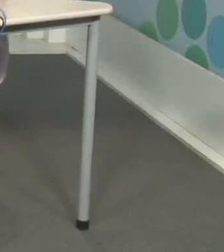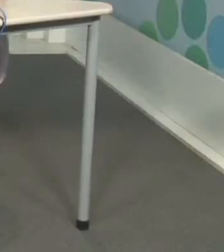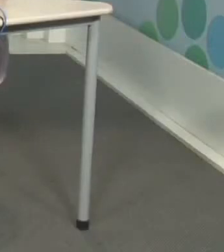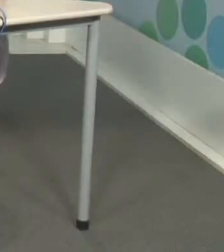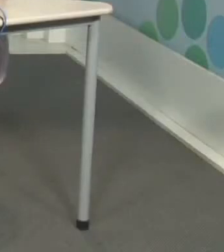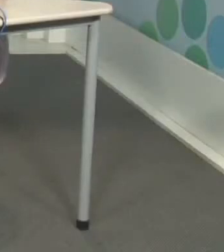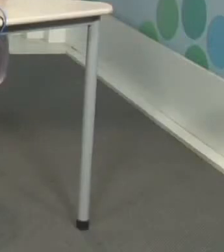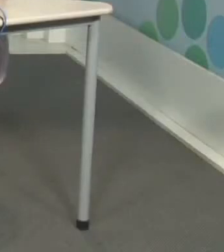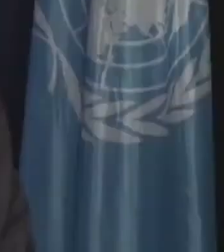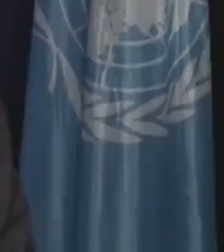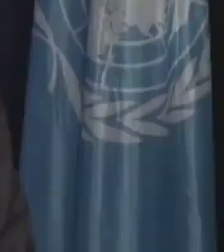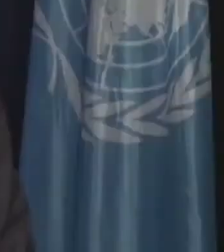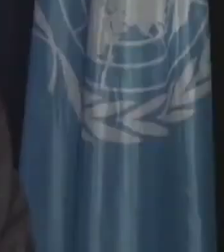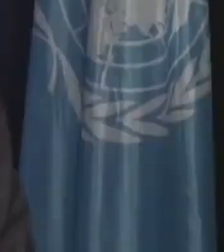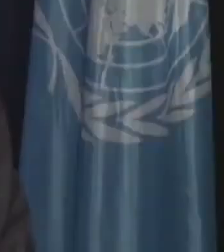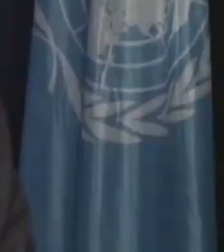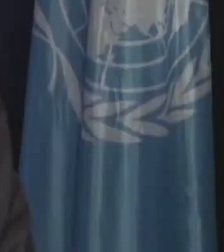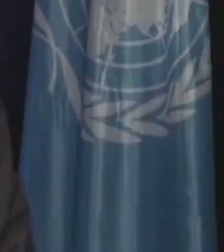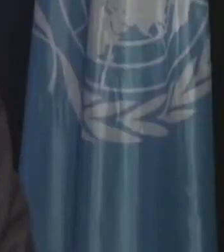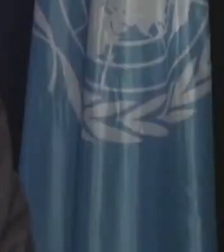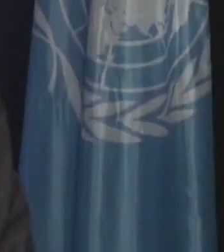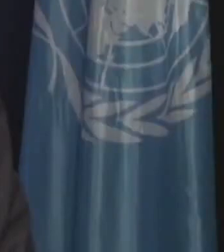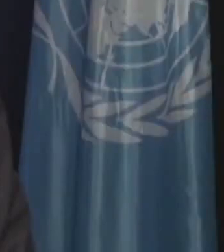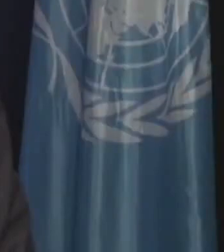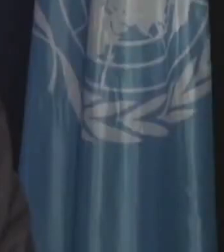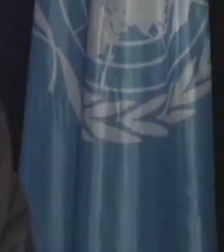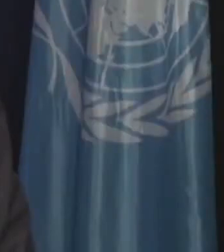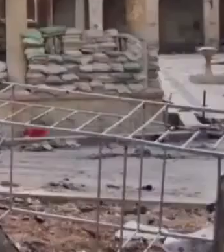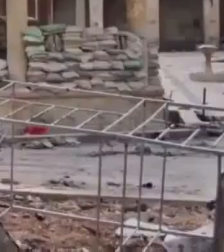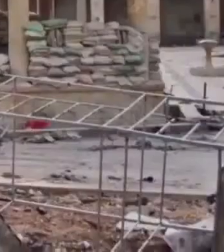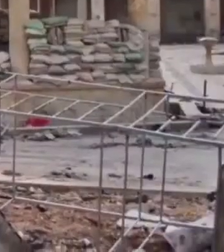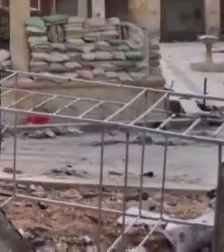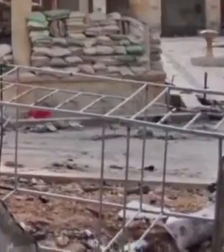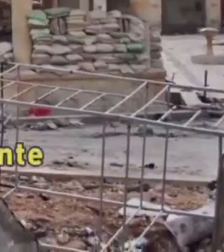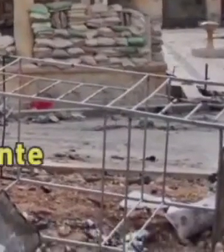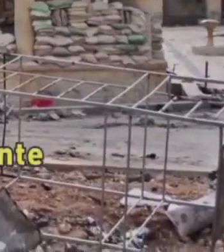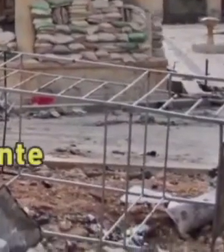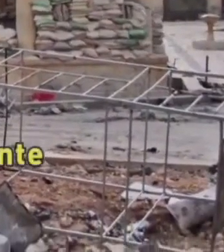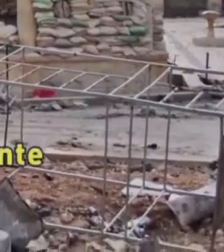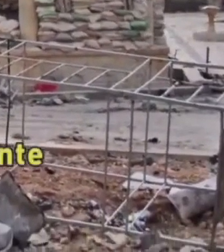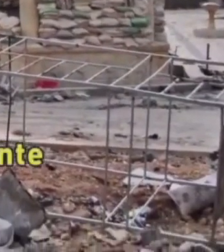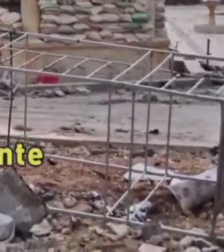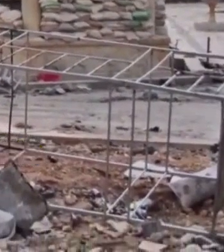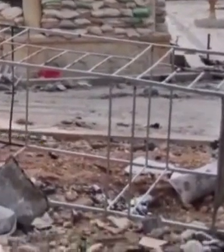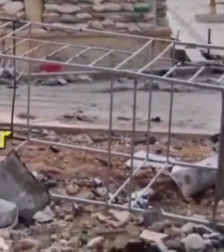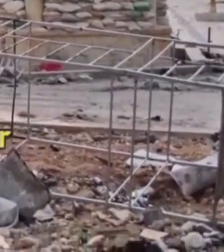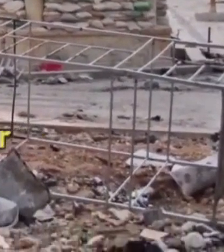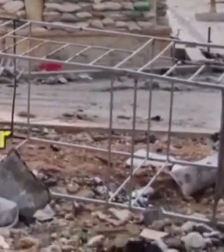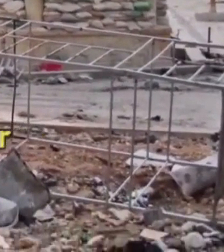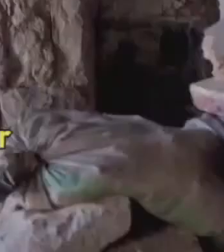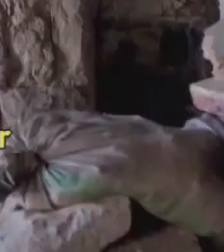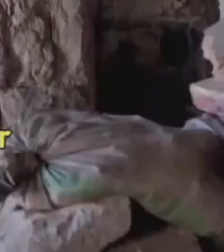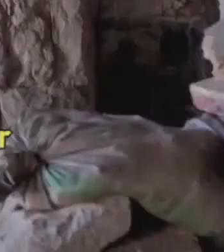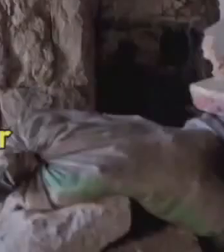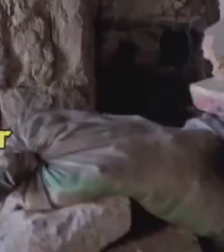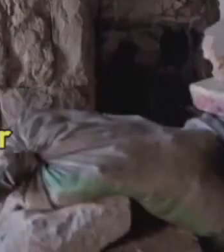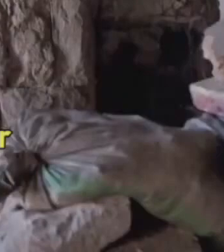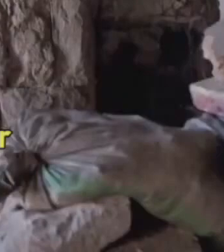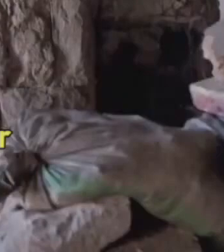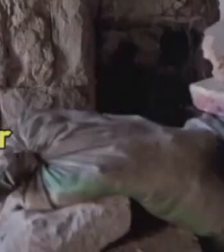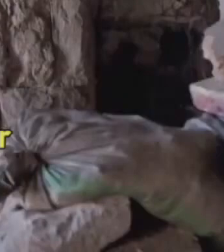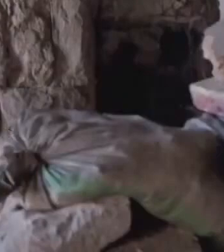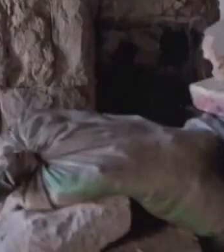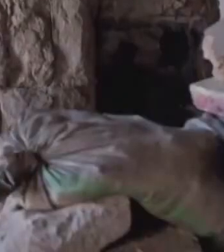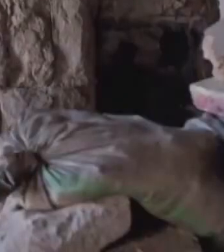In Syria, World Heritage Sites are being destroyed. Protecting culture today is essential for building